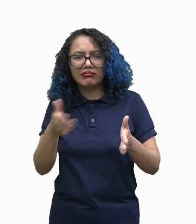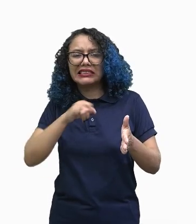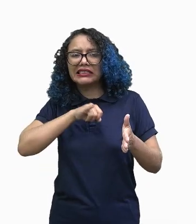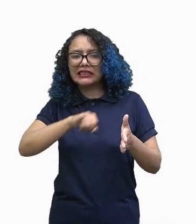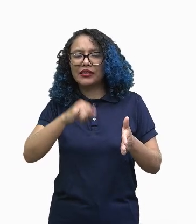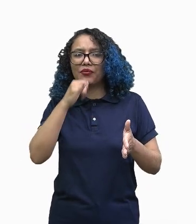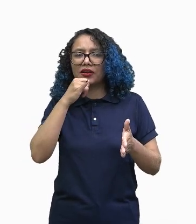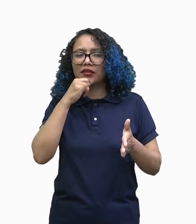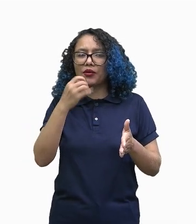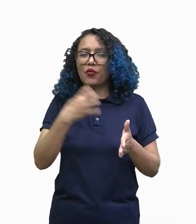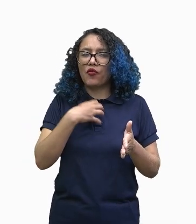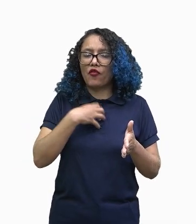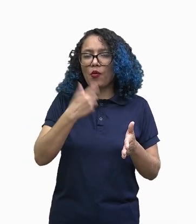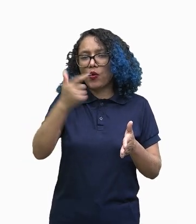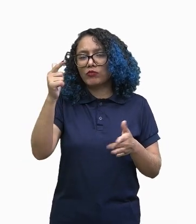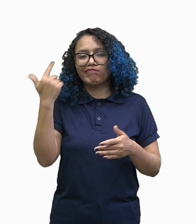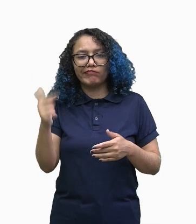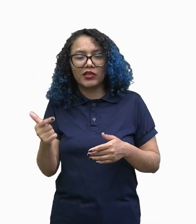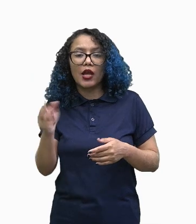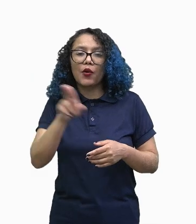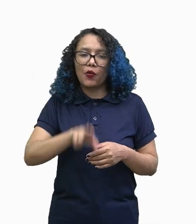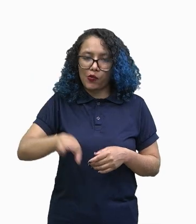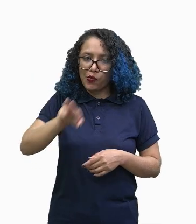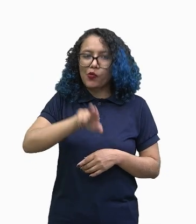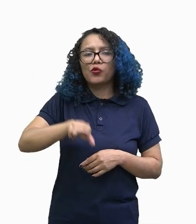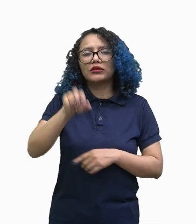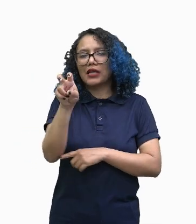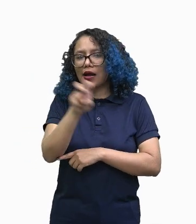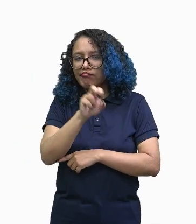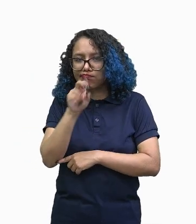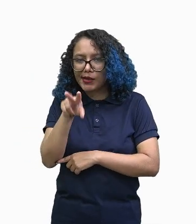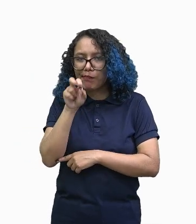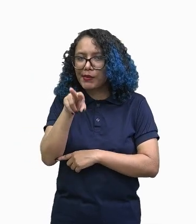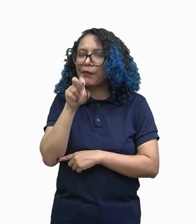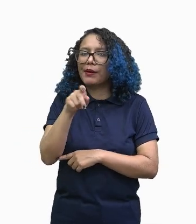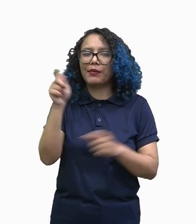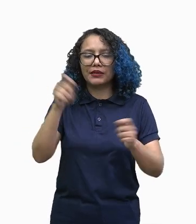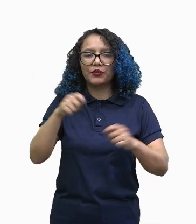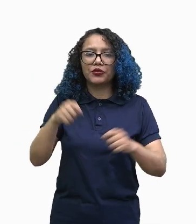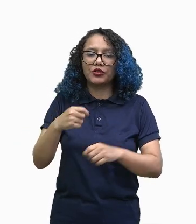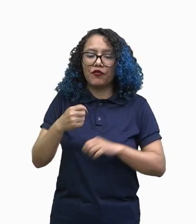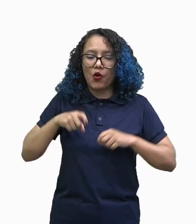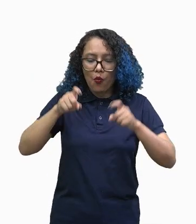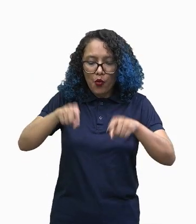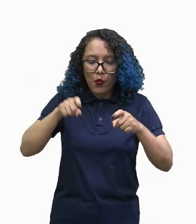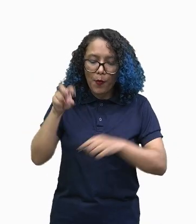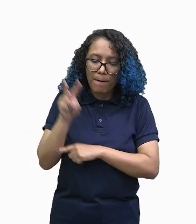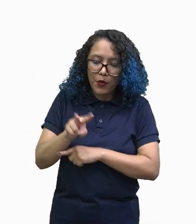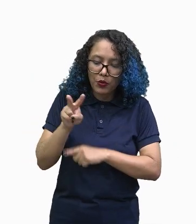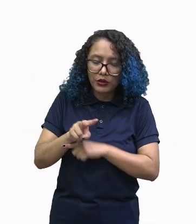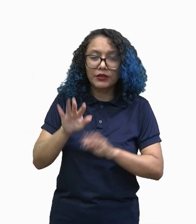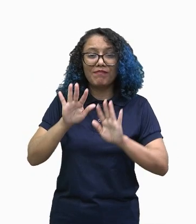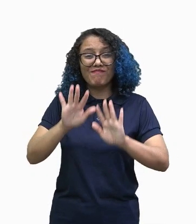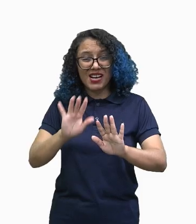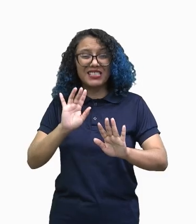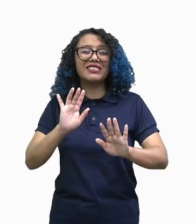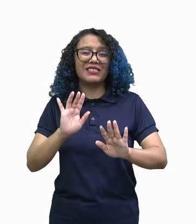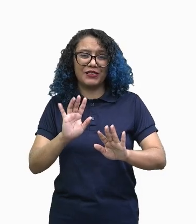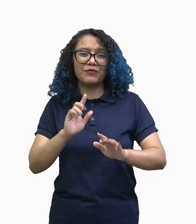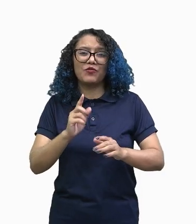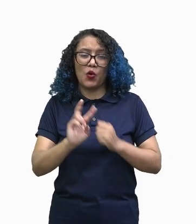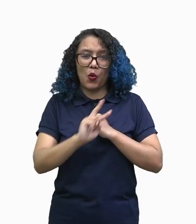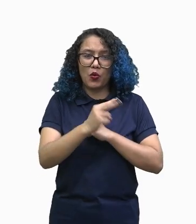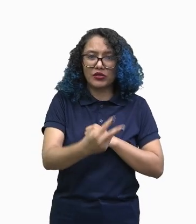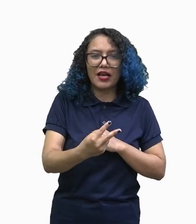tem outro modo, eles acabam utilizando esses agrotóxicos para poder proteger a sua lavoura, mas isso causa sérios problemas